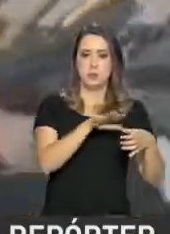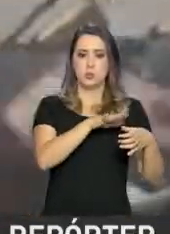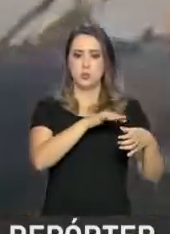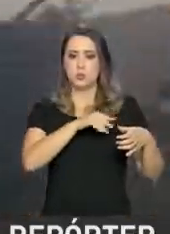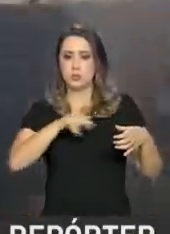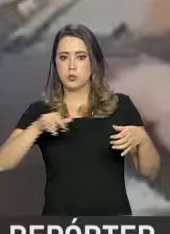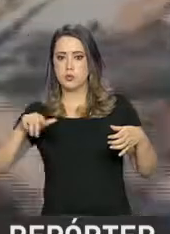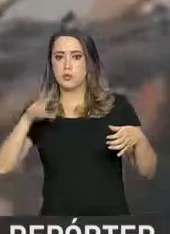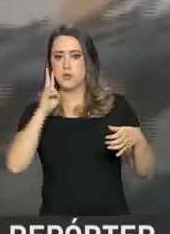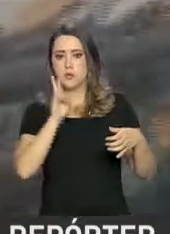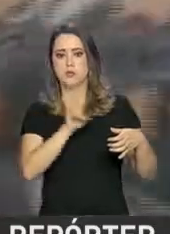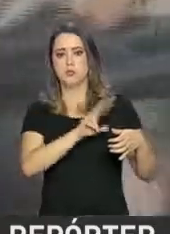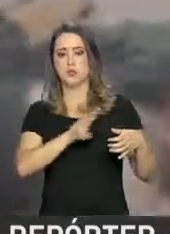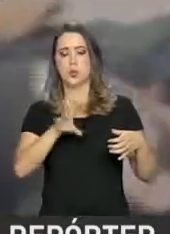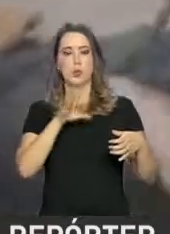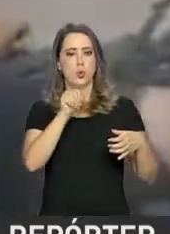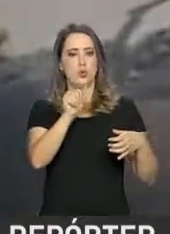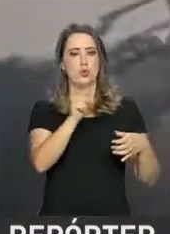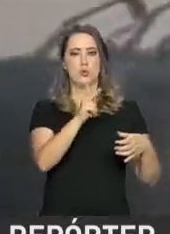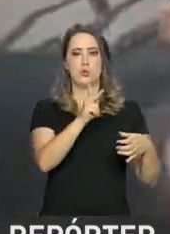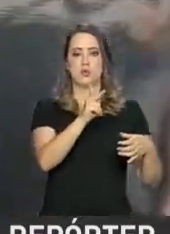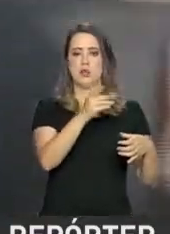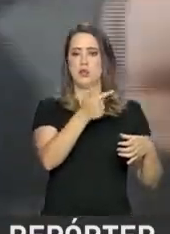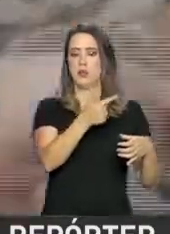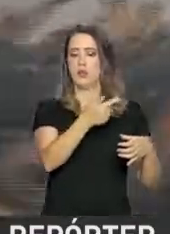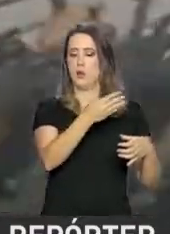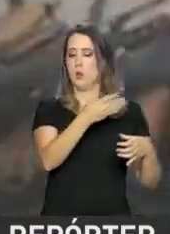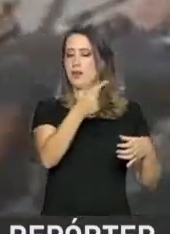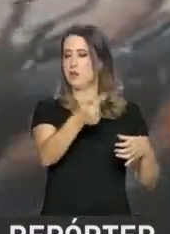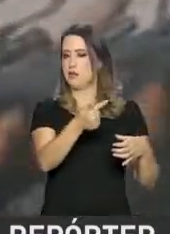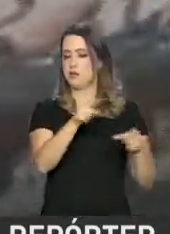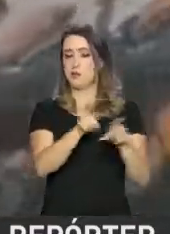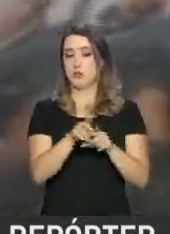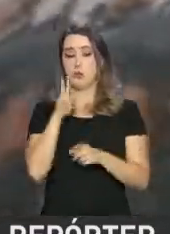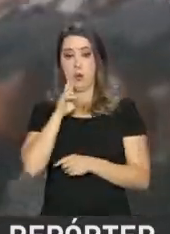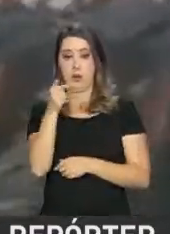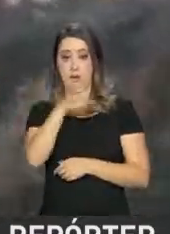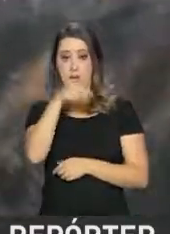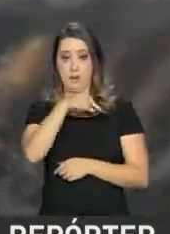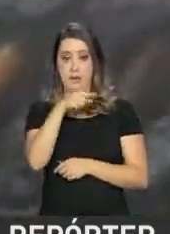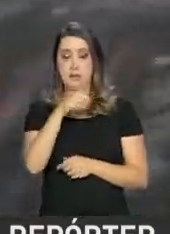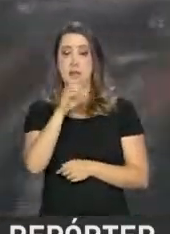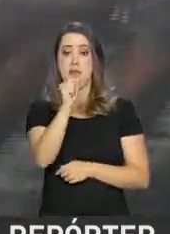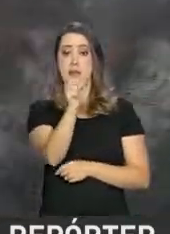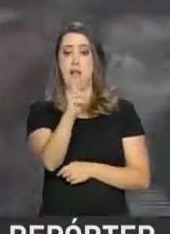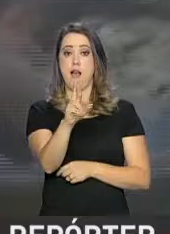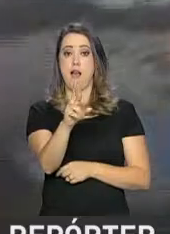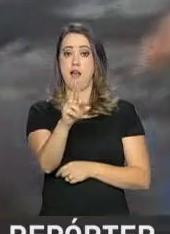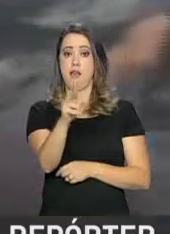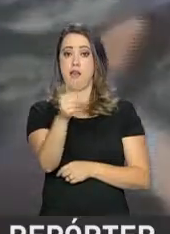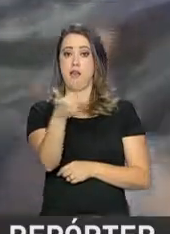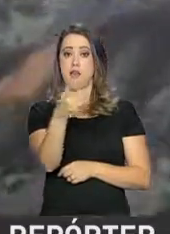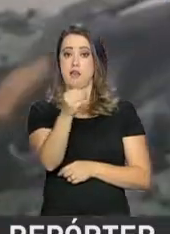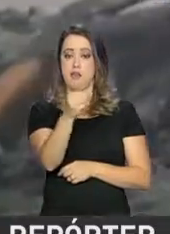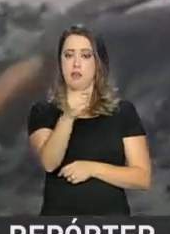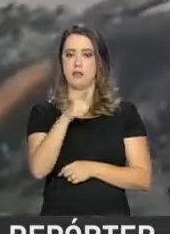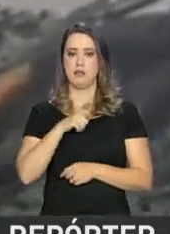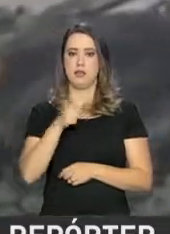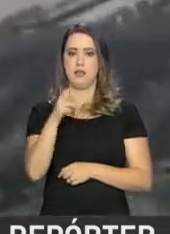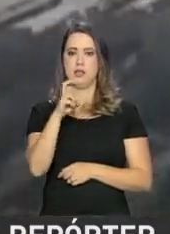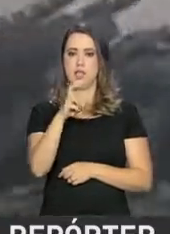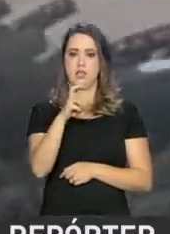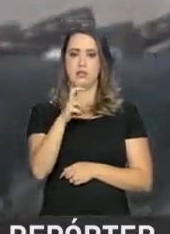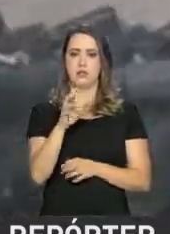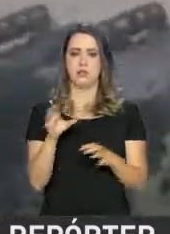equipes a todos a 47 nós começamos a ver aqui agora para os a r 10 desses são 15